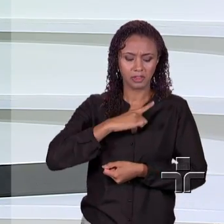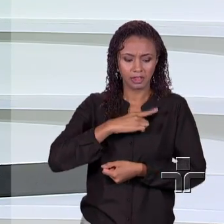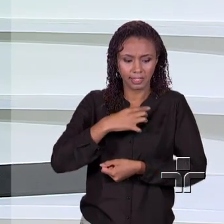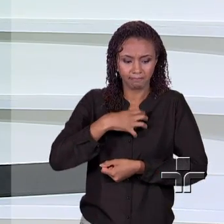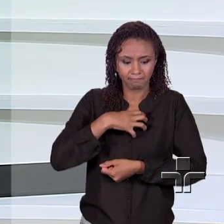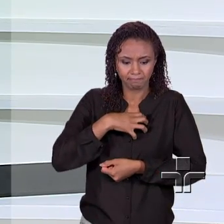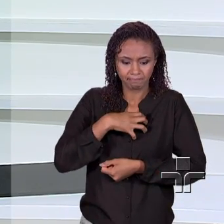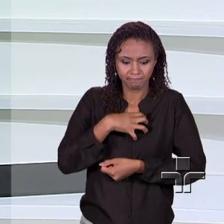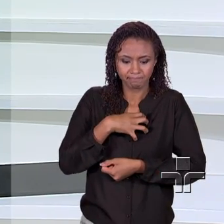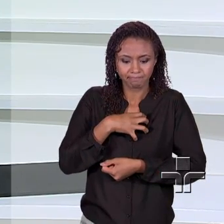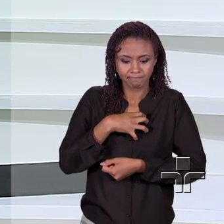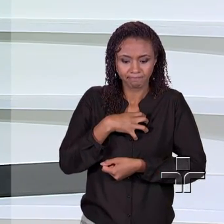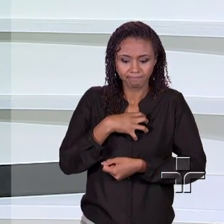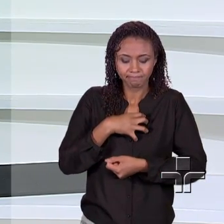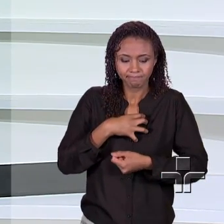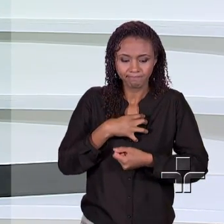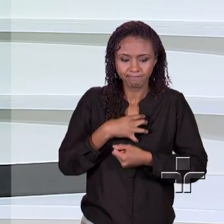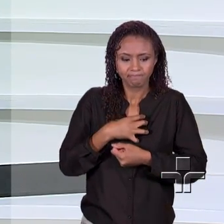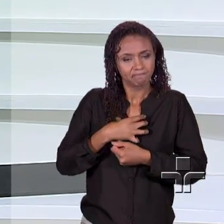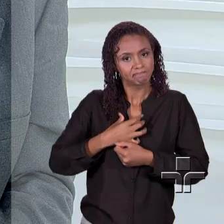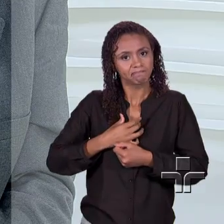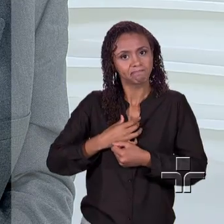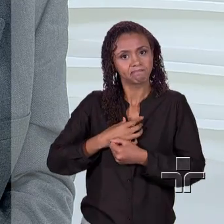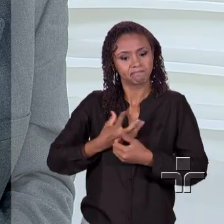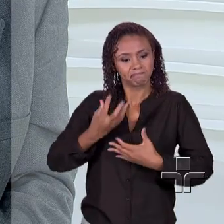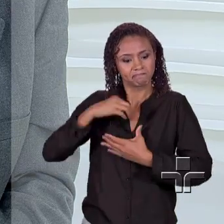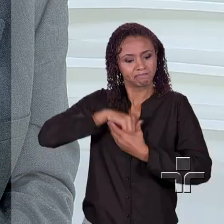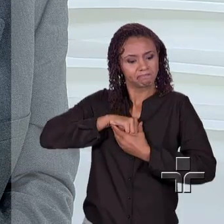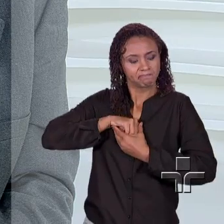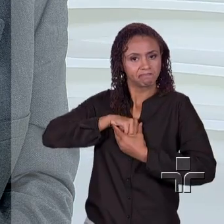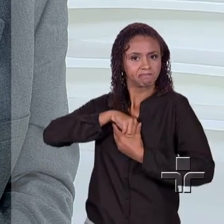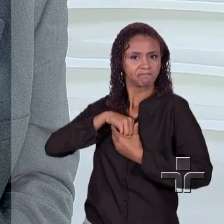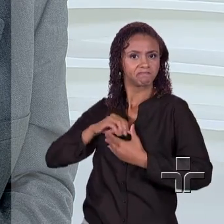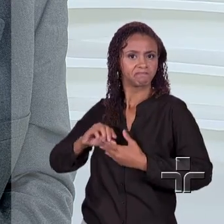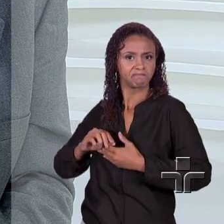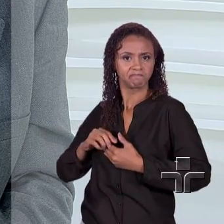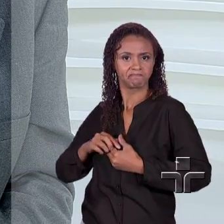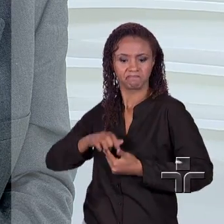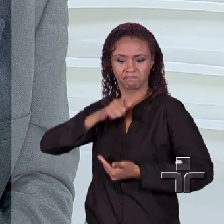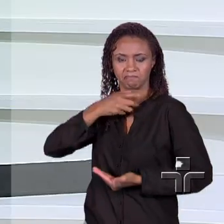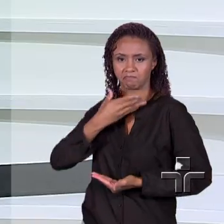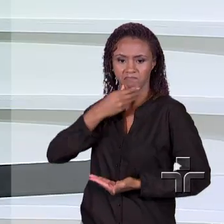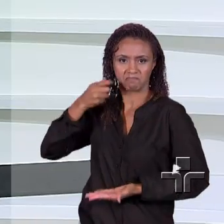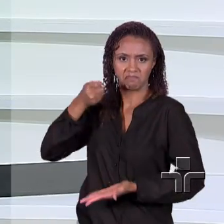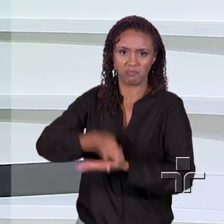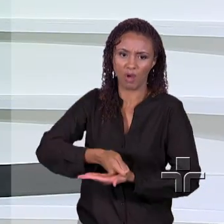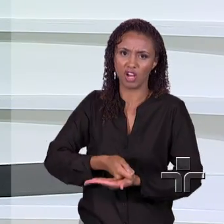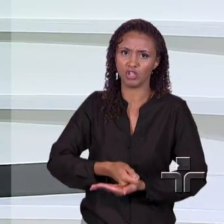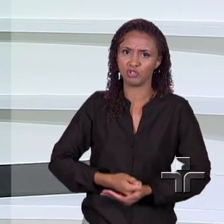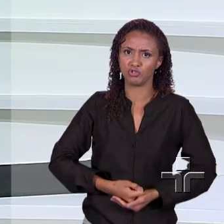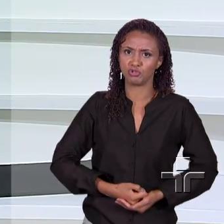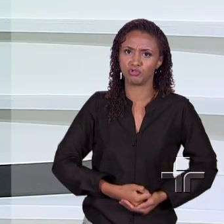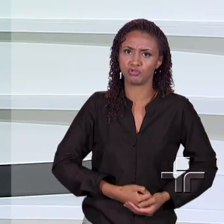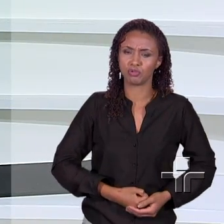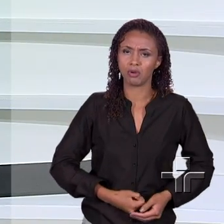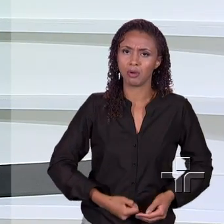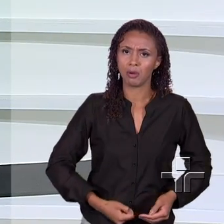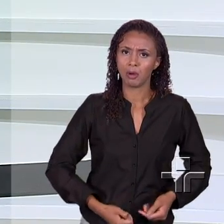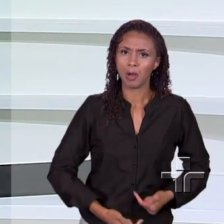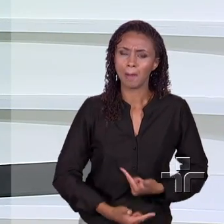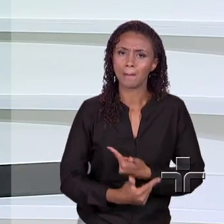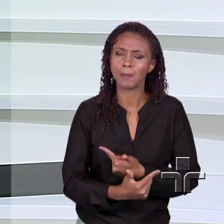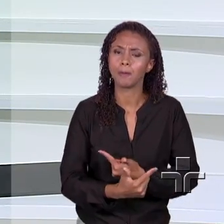a se apresentar como se fosse o valente, o viril, né, e capaz, o grande guerrilheiro, e ao mesmo tempo ter